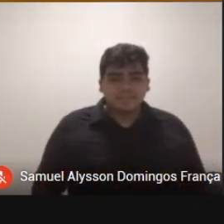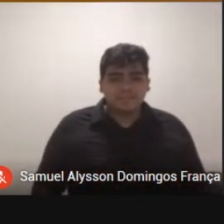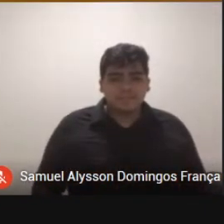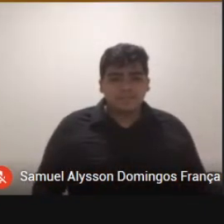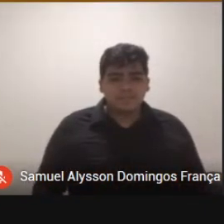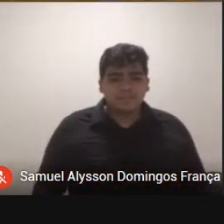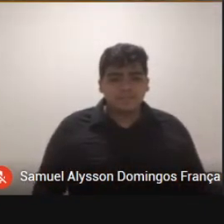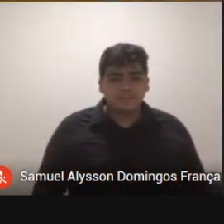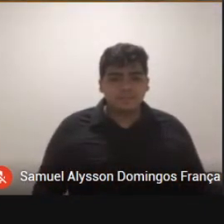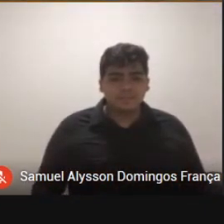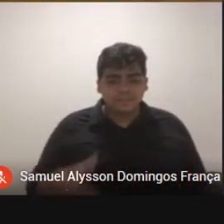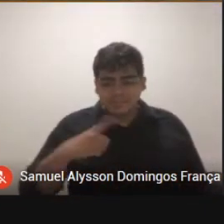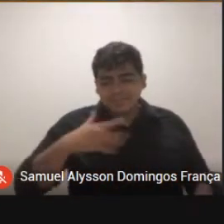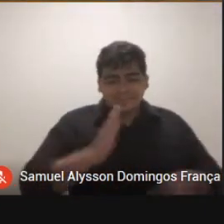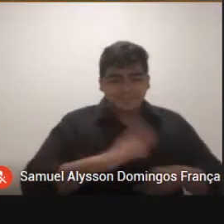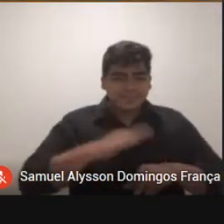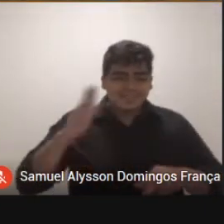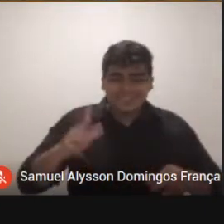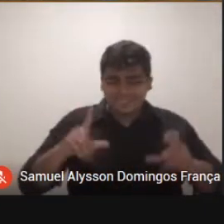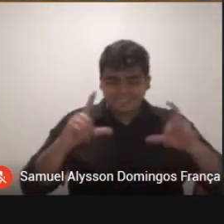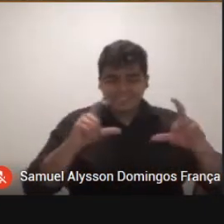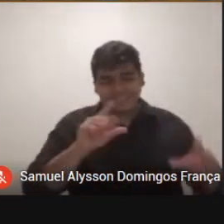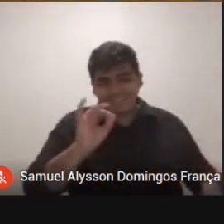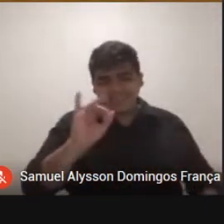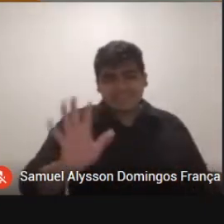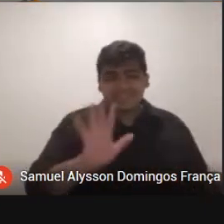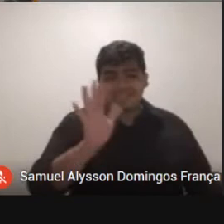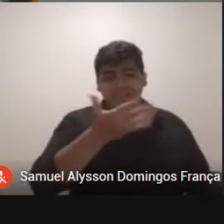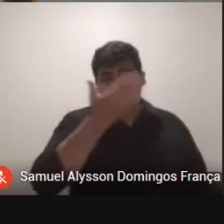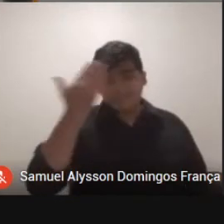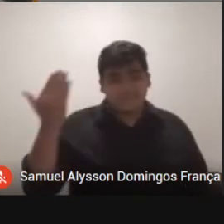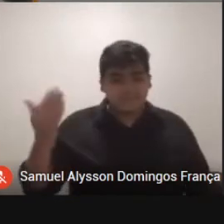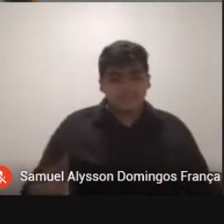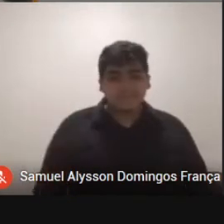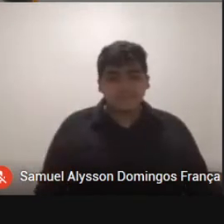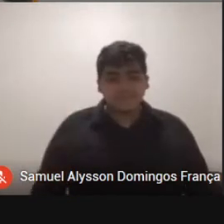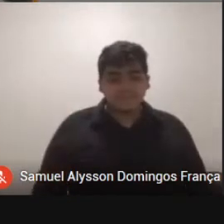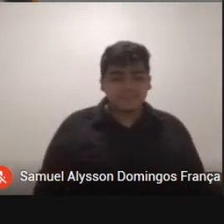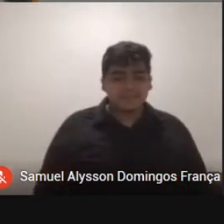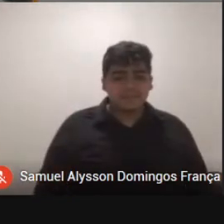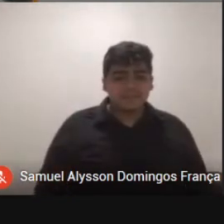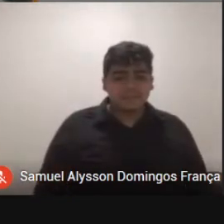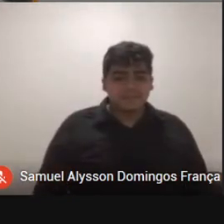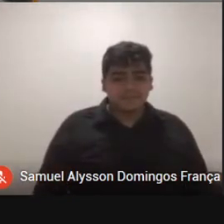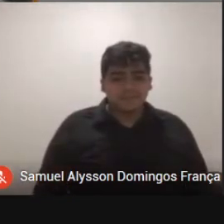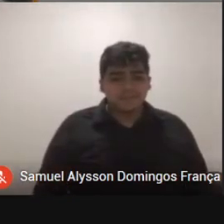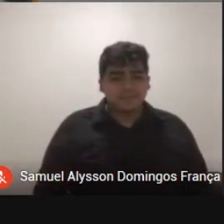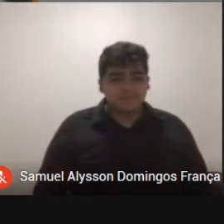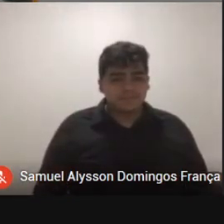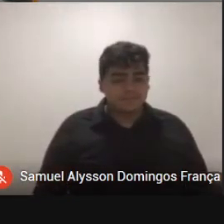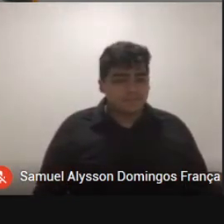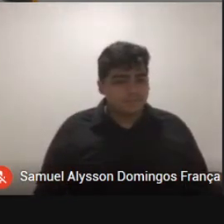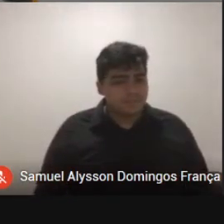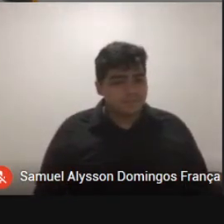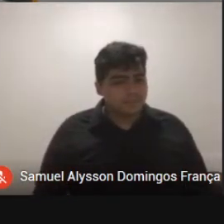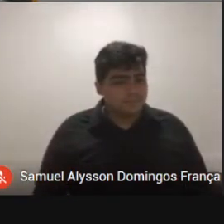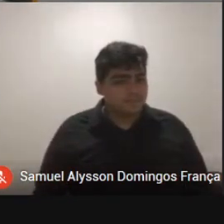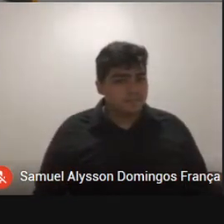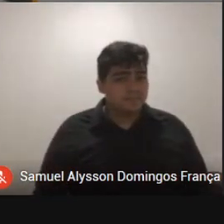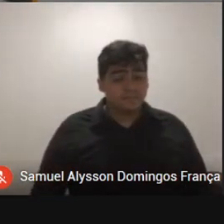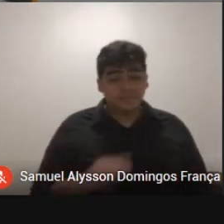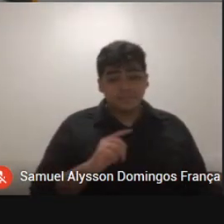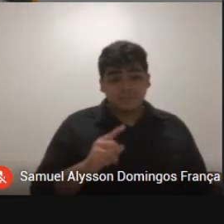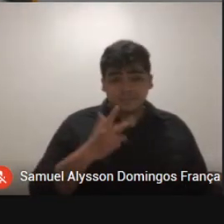Aqui mais algumas fotos dessa inauguração, os alunos aqui já usufruindo desse espaço. Aqui, ó, que eu falei para vocês, o QR